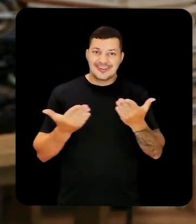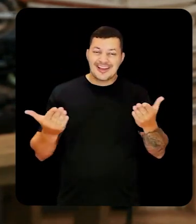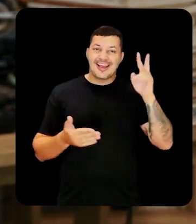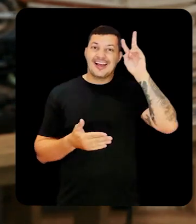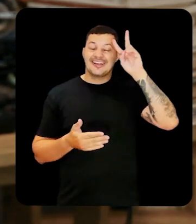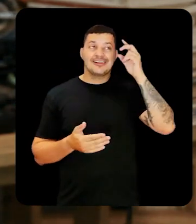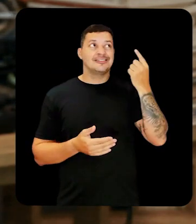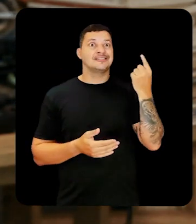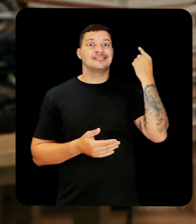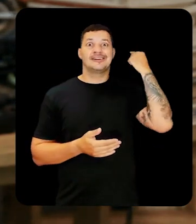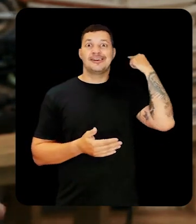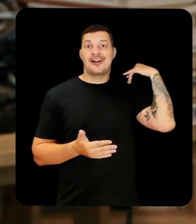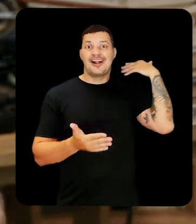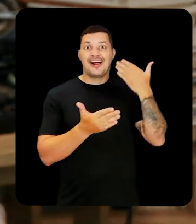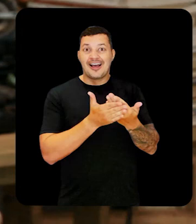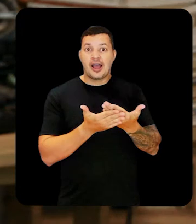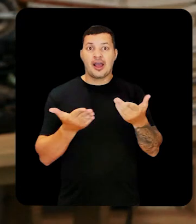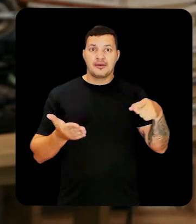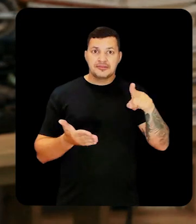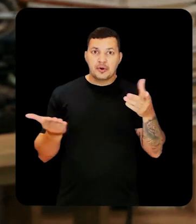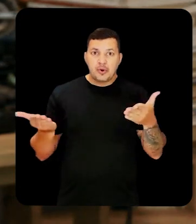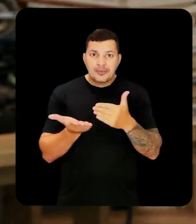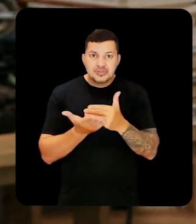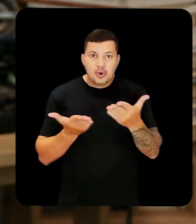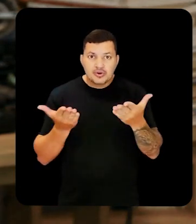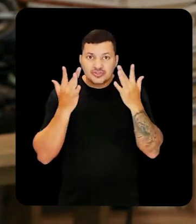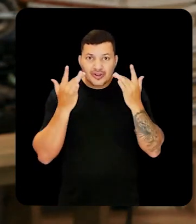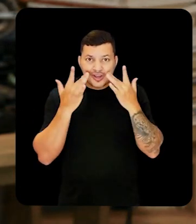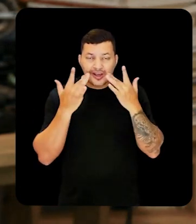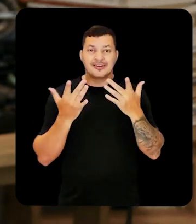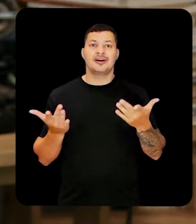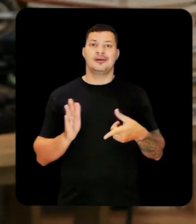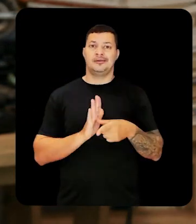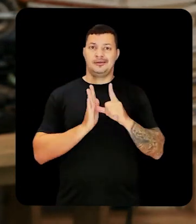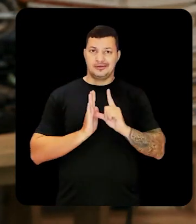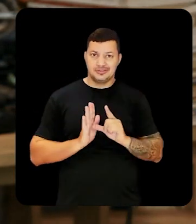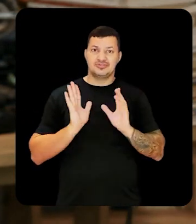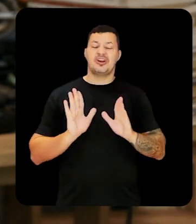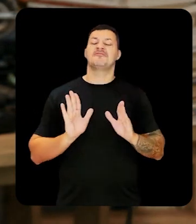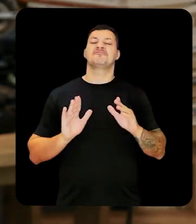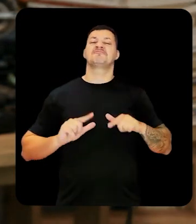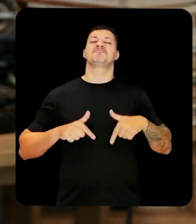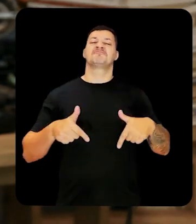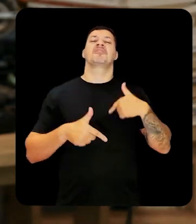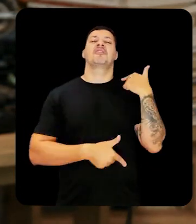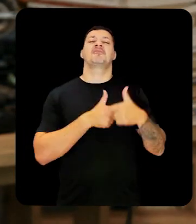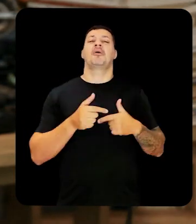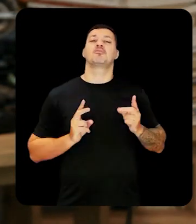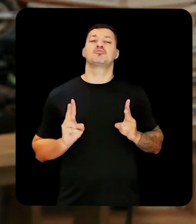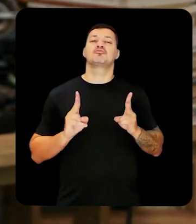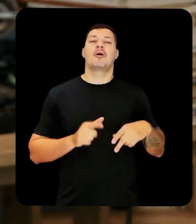exatamente para lembrar para quem está fazendo teatro hoje, que existe muita gente que que veio antes e que deu a cara a tapa